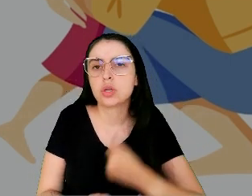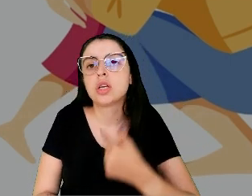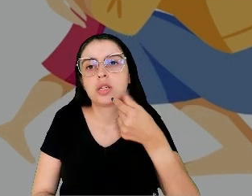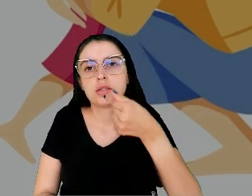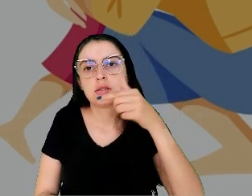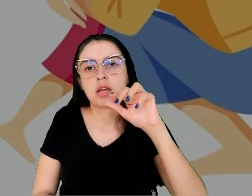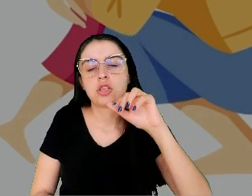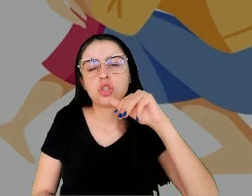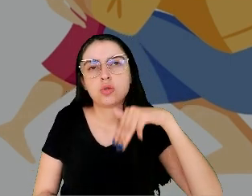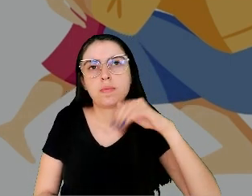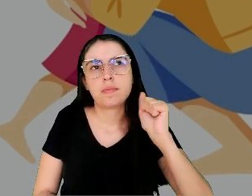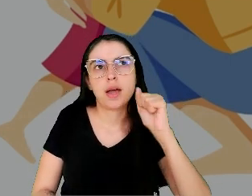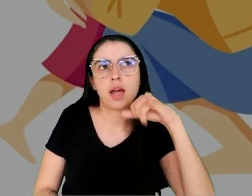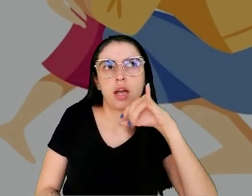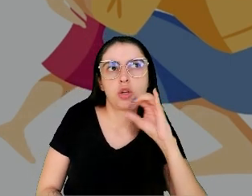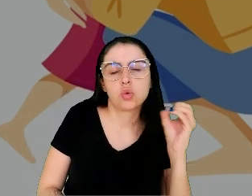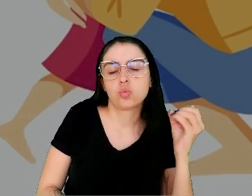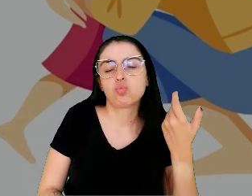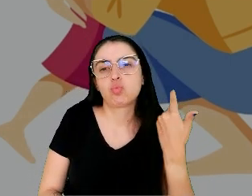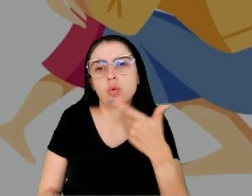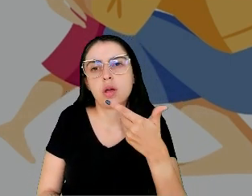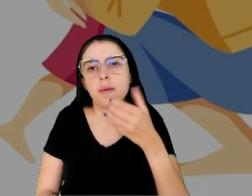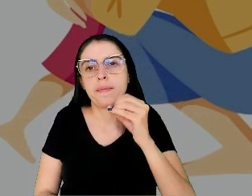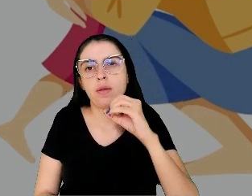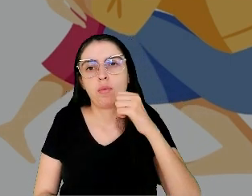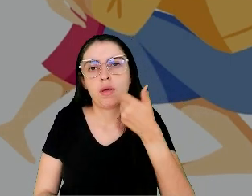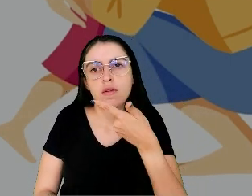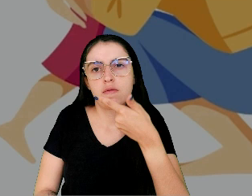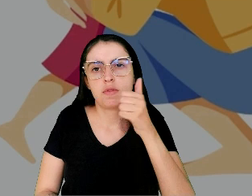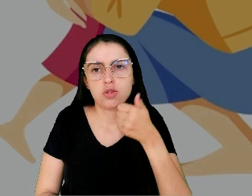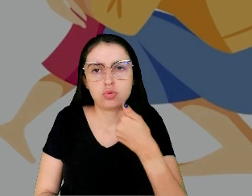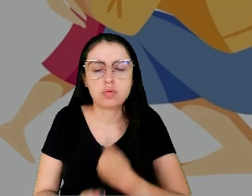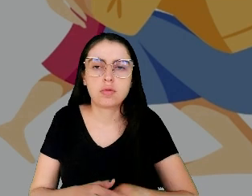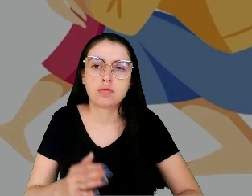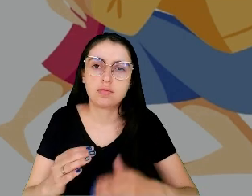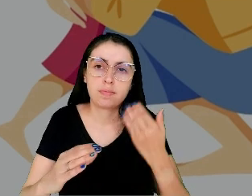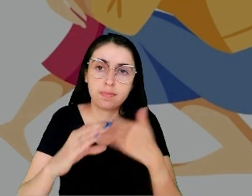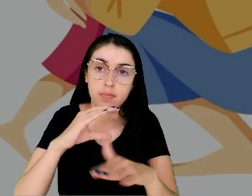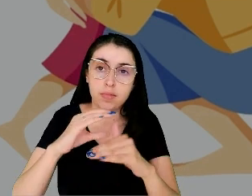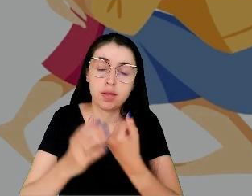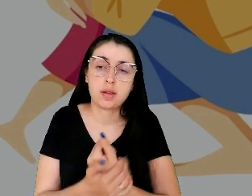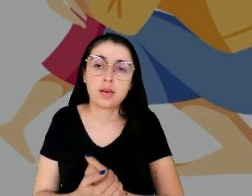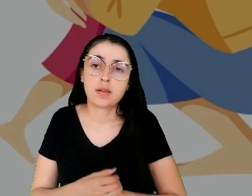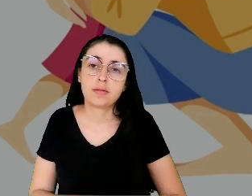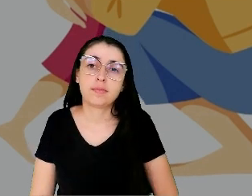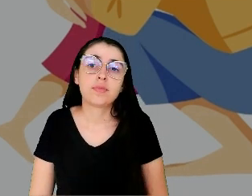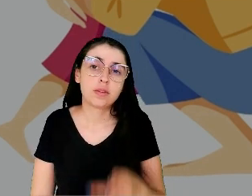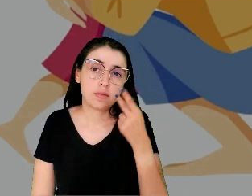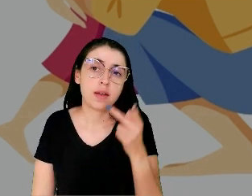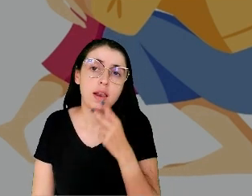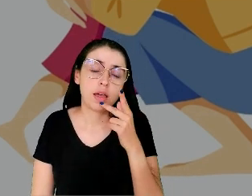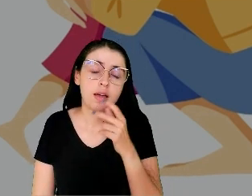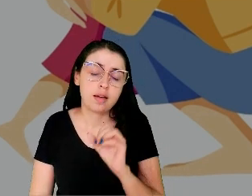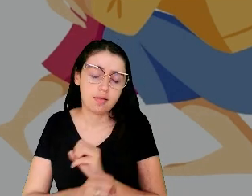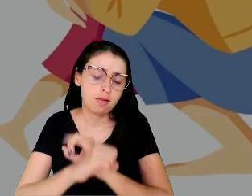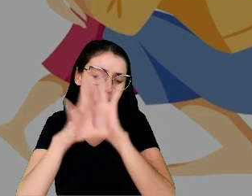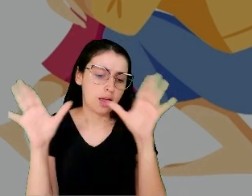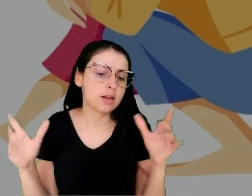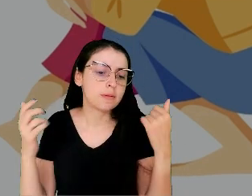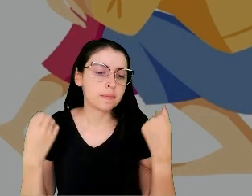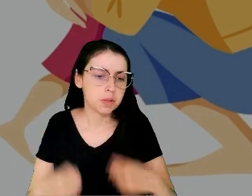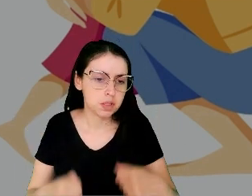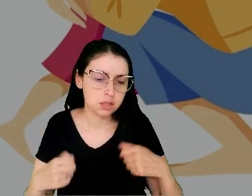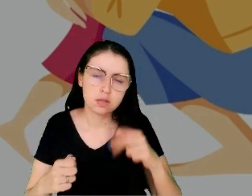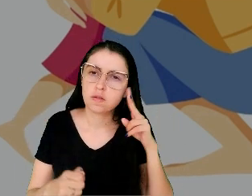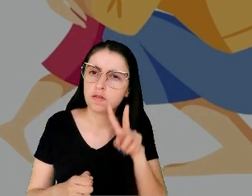de 2021, a nova portaria de potabilidade, que diz de forma clara que nós precisamos